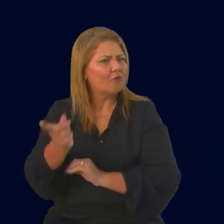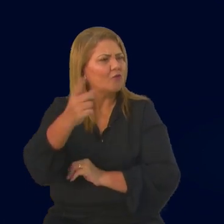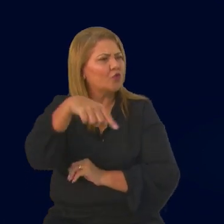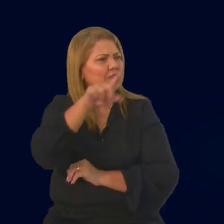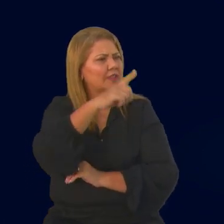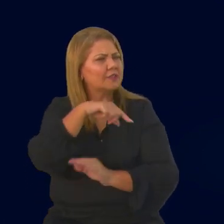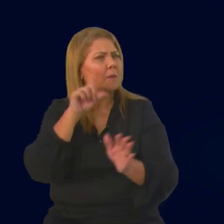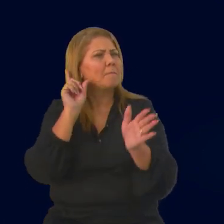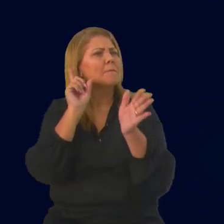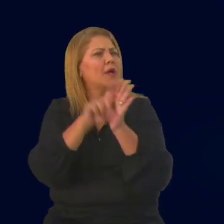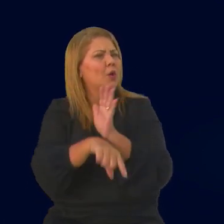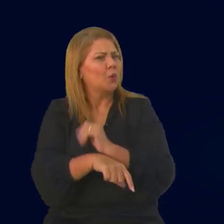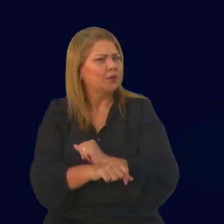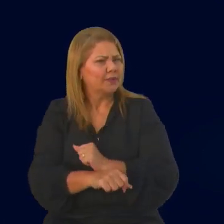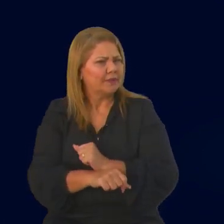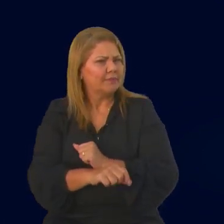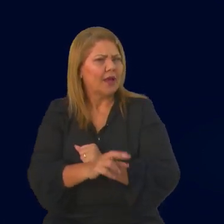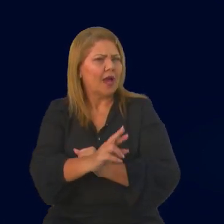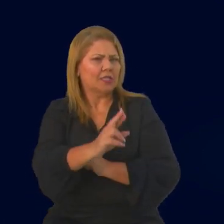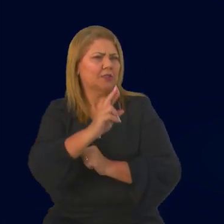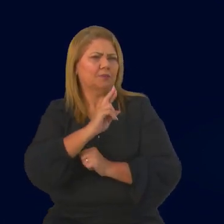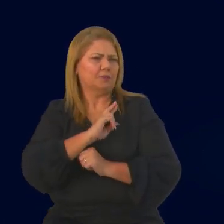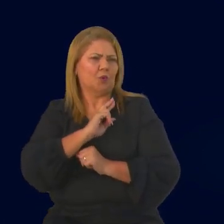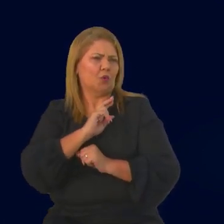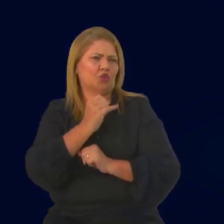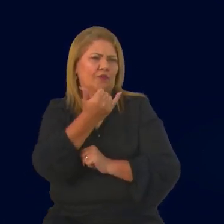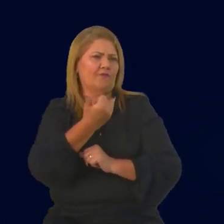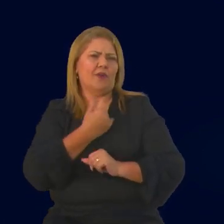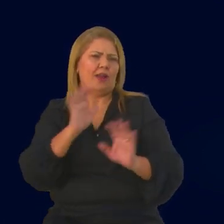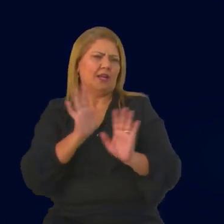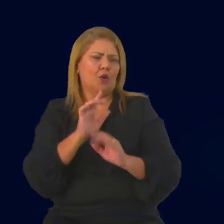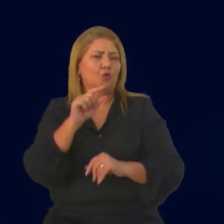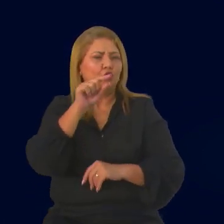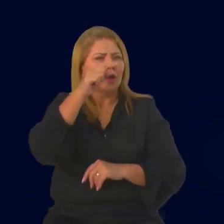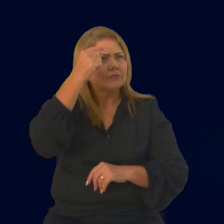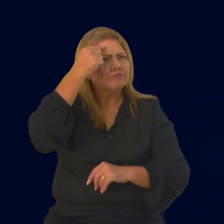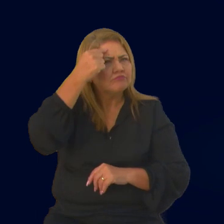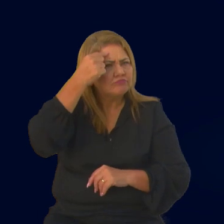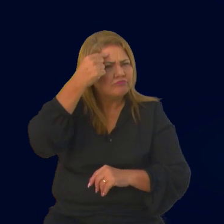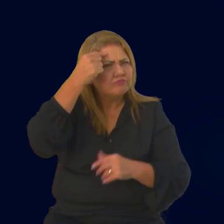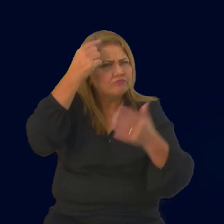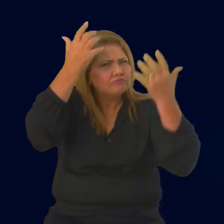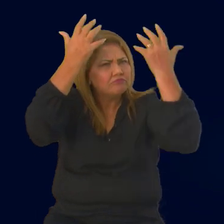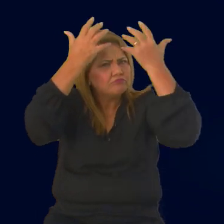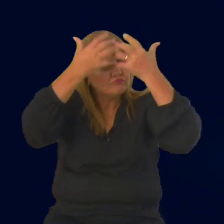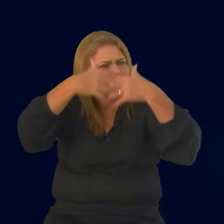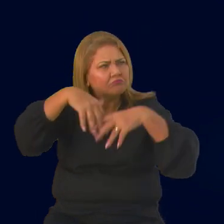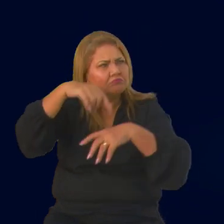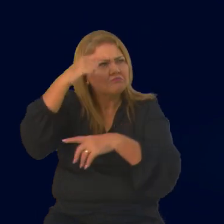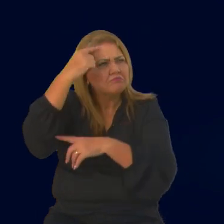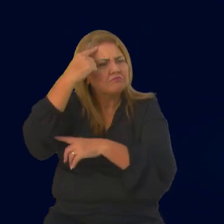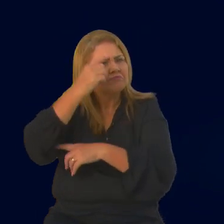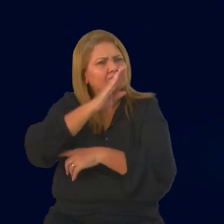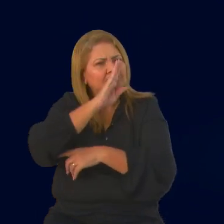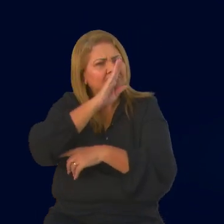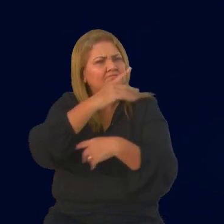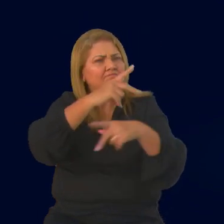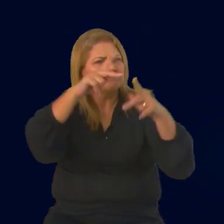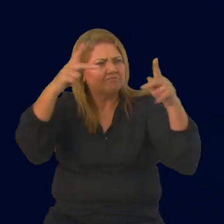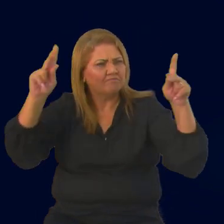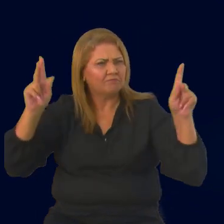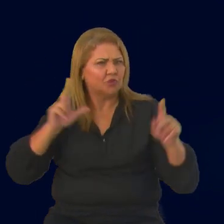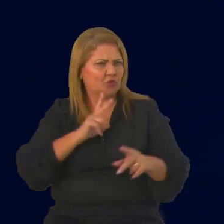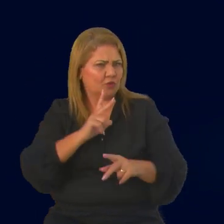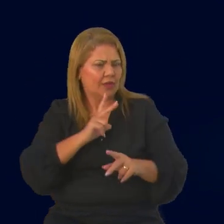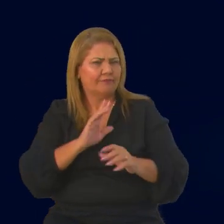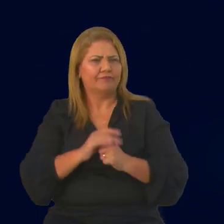Eu não gostaria que respondessem em voz alta, tá? Apenas reflitam. Respondam em silêncio. Você pularia